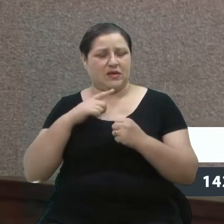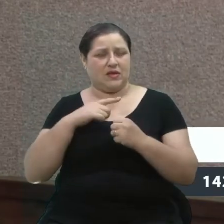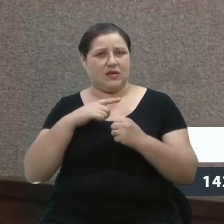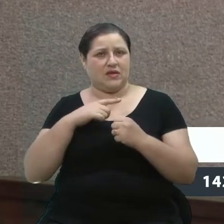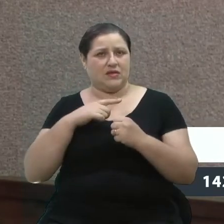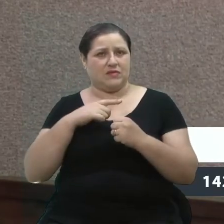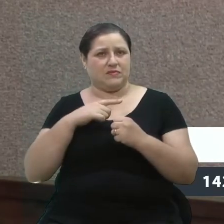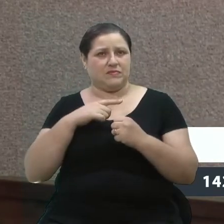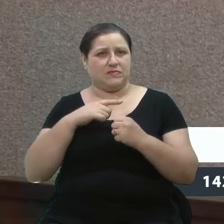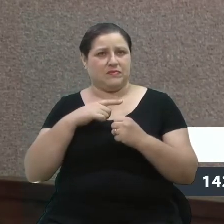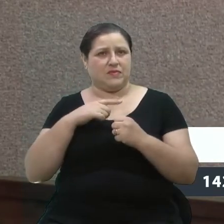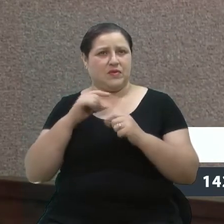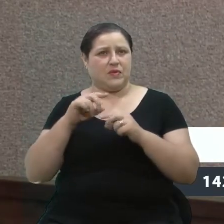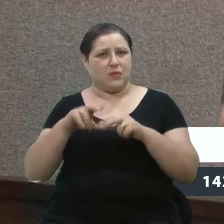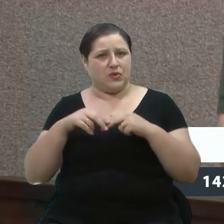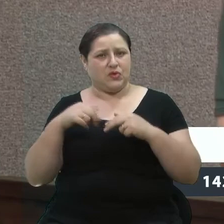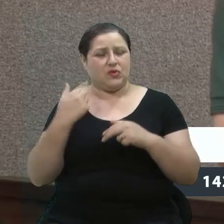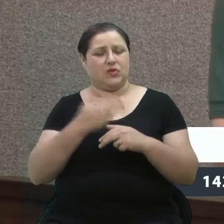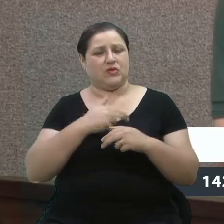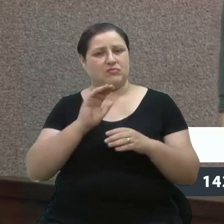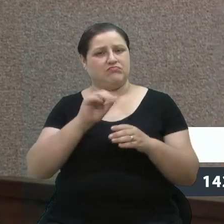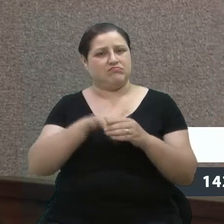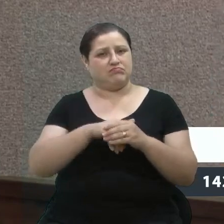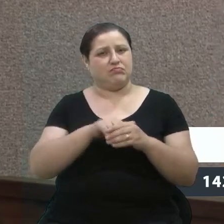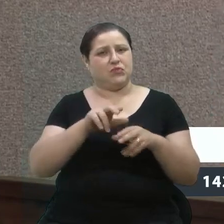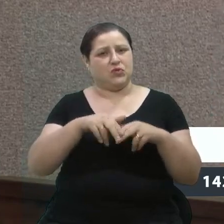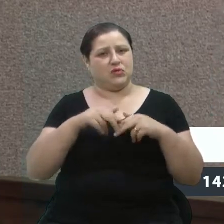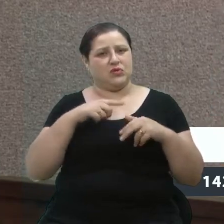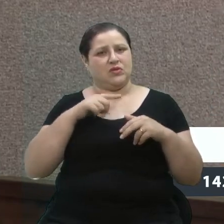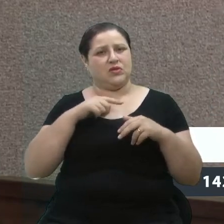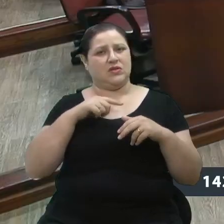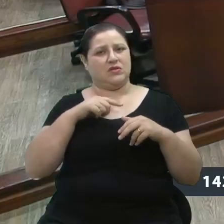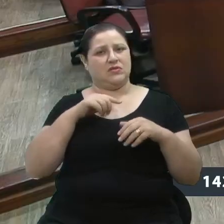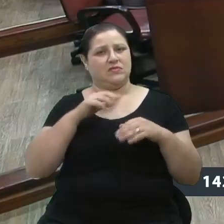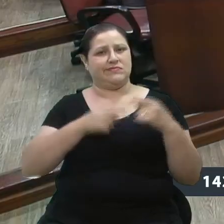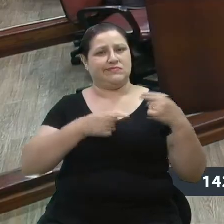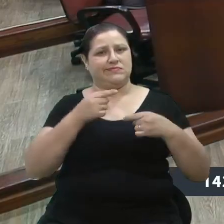fazer? Para isso que a gente foi eleito e por isso que a gente vai discutir. Obrigado, senhora presidente. Obrigada.